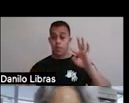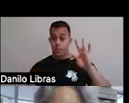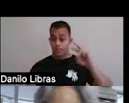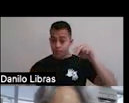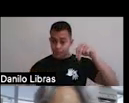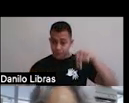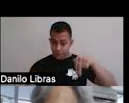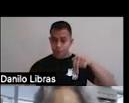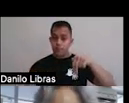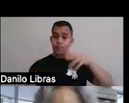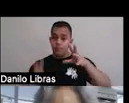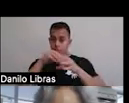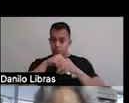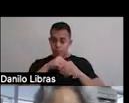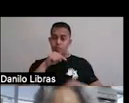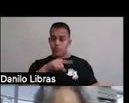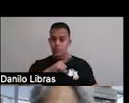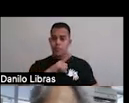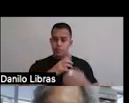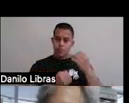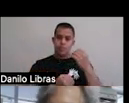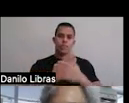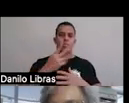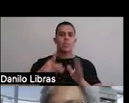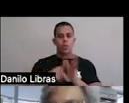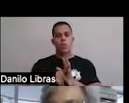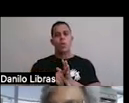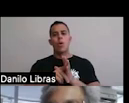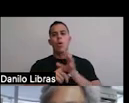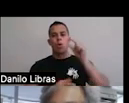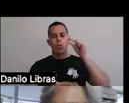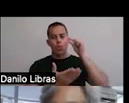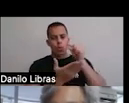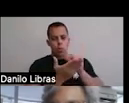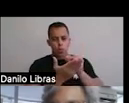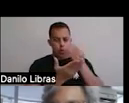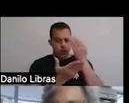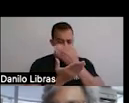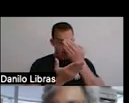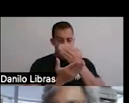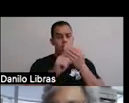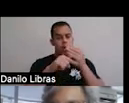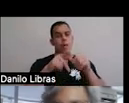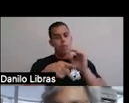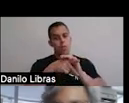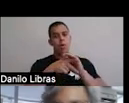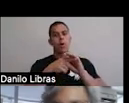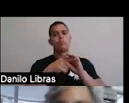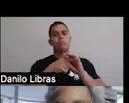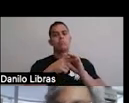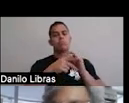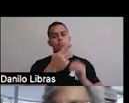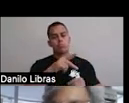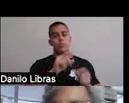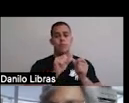carne, entre aspas, está sendo produzida por micro-organismos e não por animais. Então, é buscar novas formas